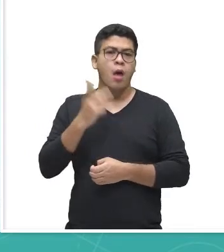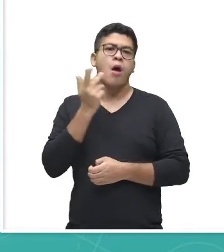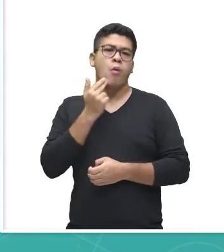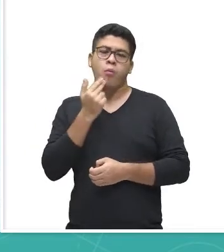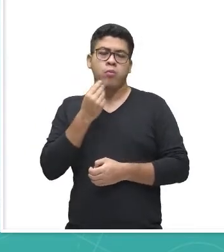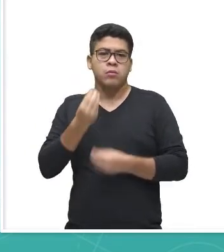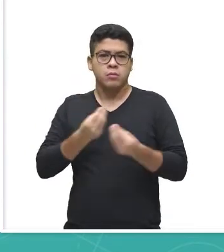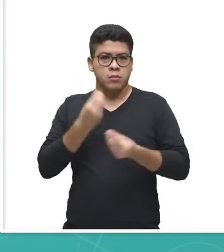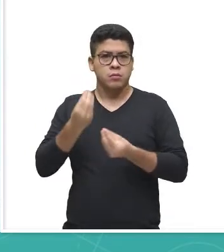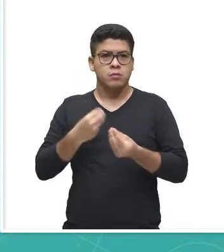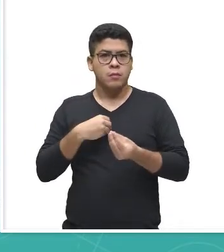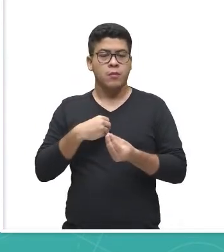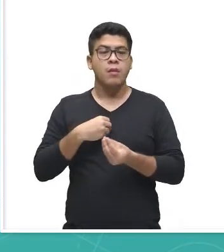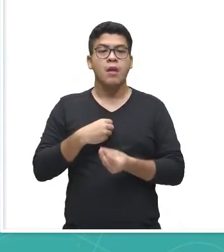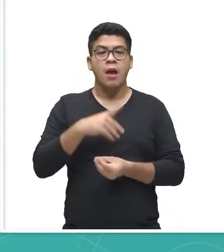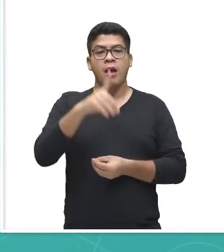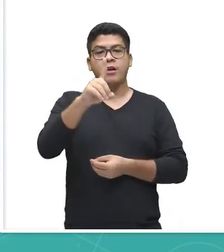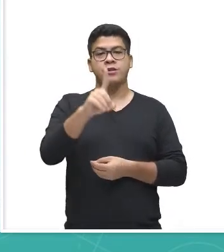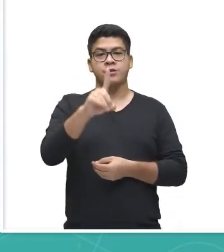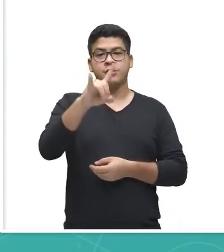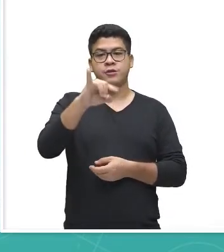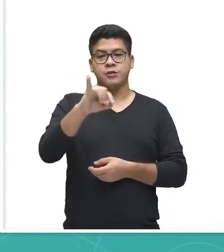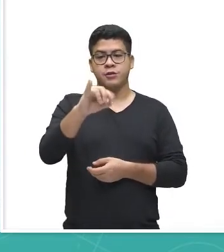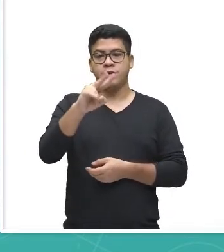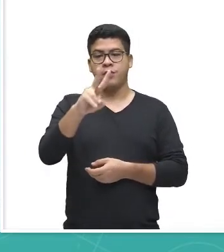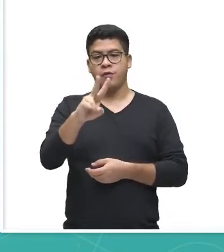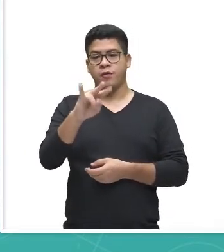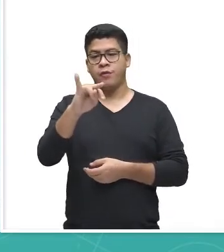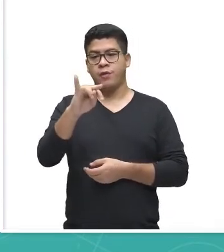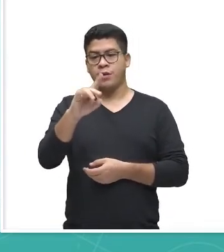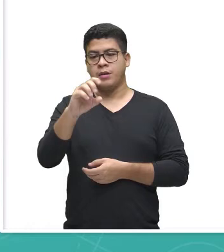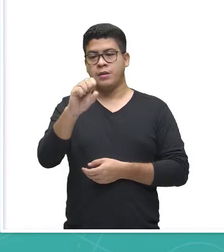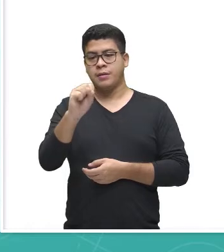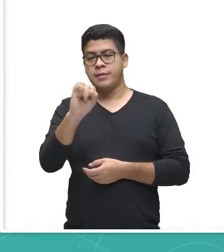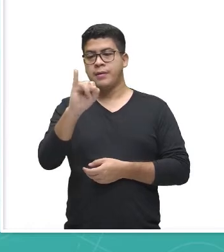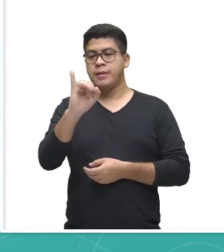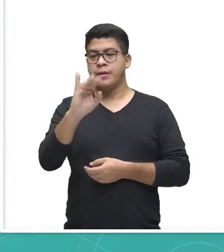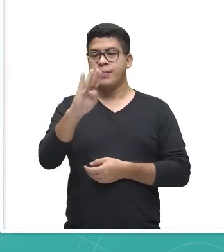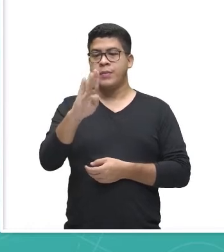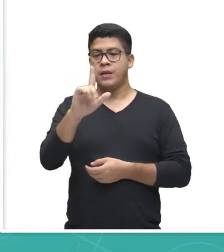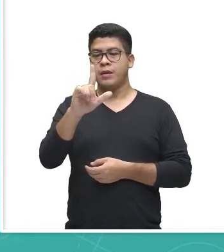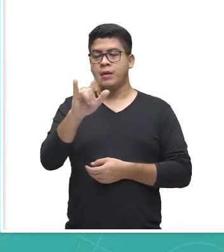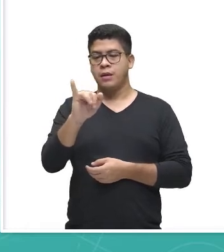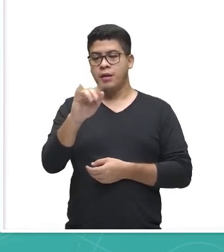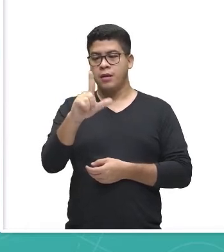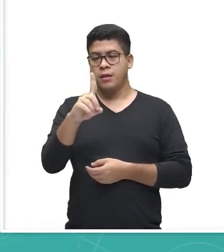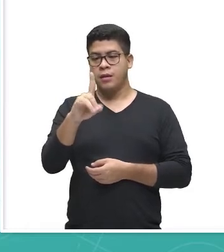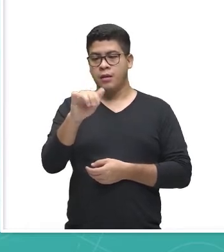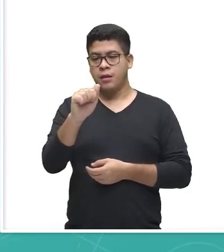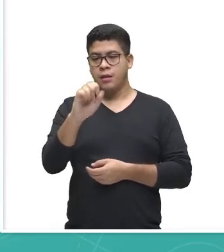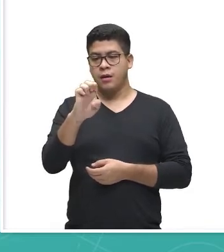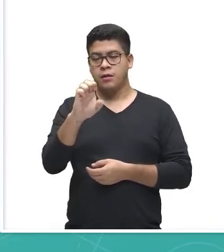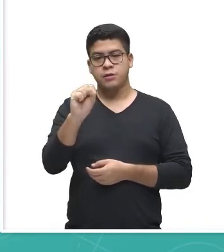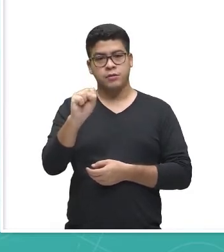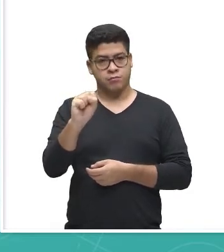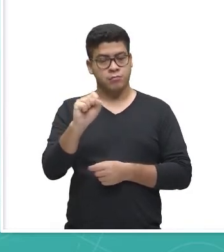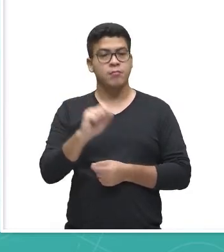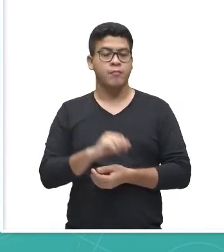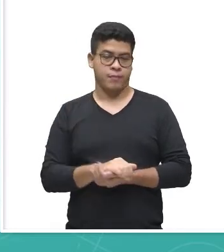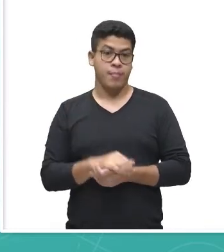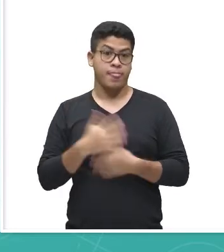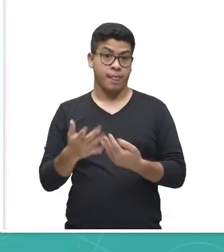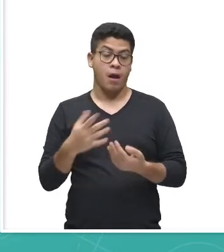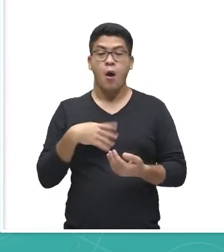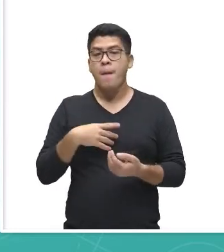tornar uma espécie ali de uma farinha, né, de uma areia. Então, é justamente as porções menores. A rocha,